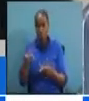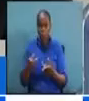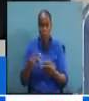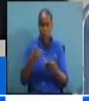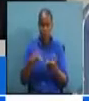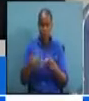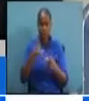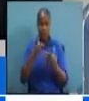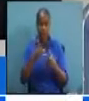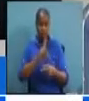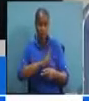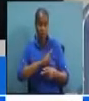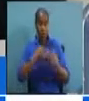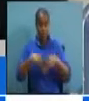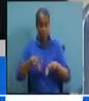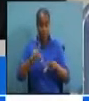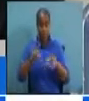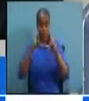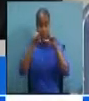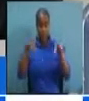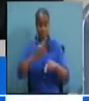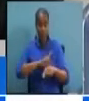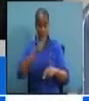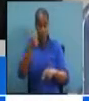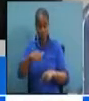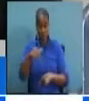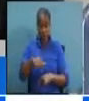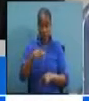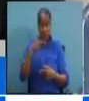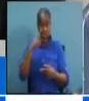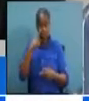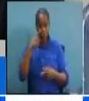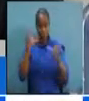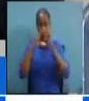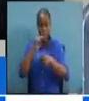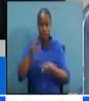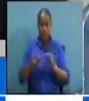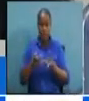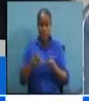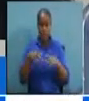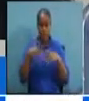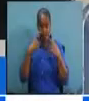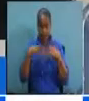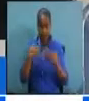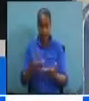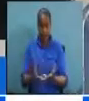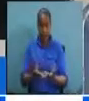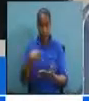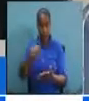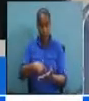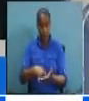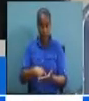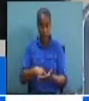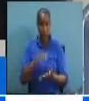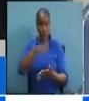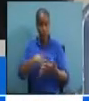as empresas privadas, que estão aqui na perspectiva também de conhecer novos mecanismos de financiamento. E falando desses novos mecanismos de financiamento, estamos